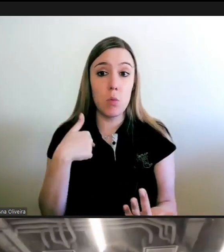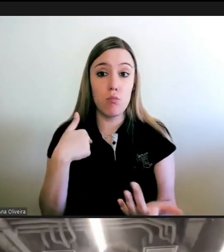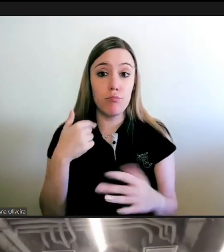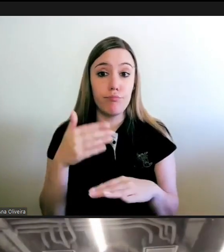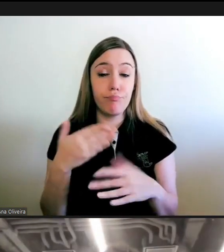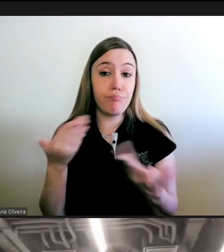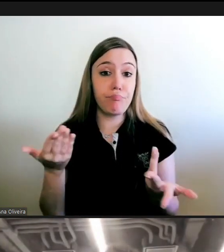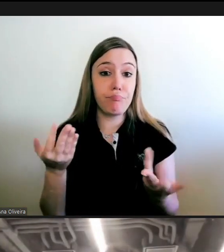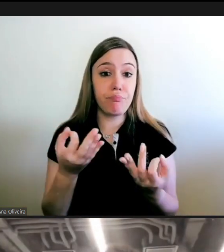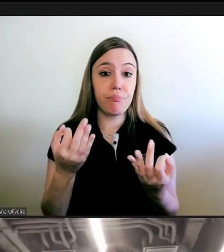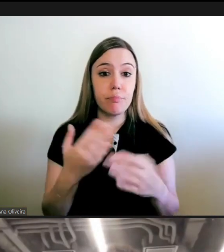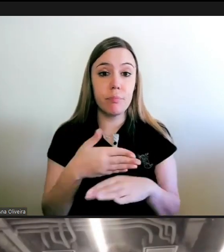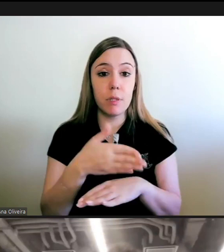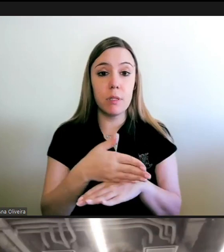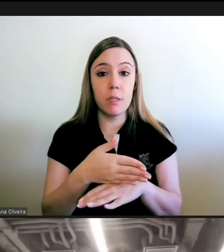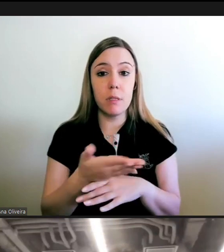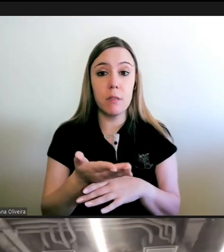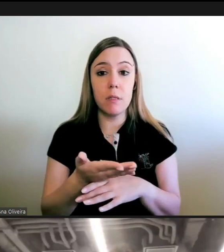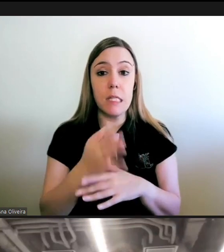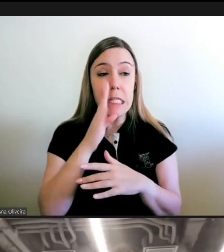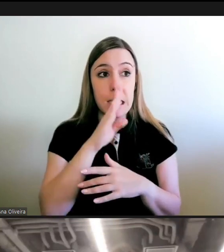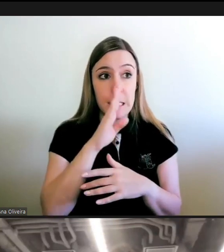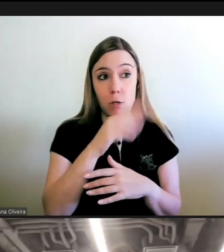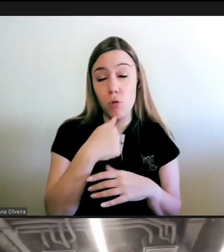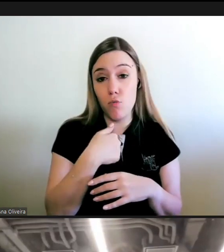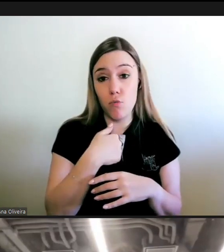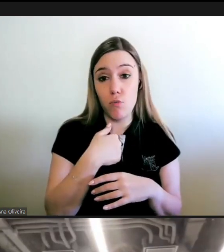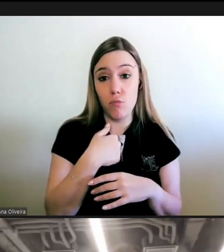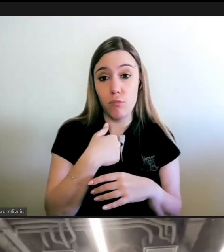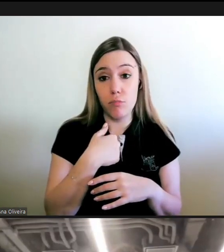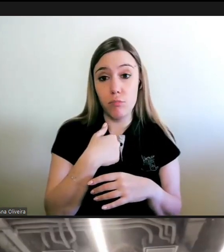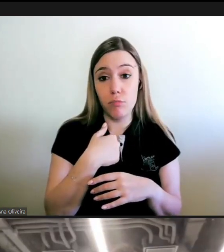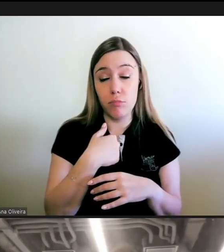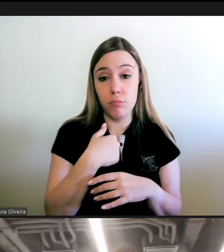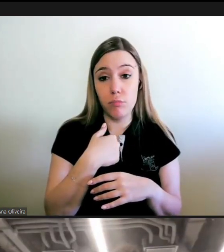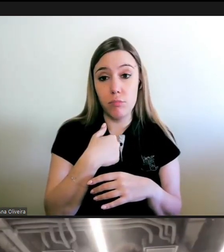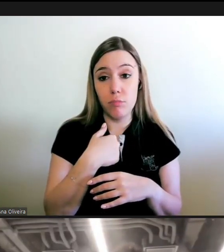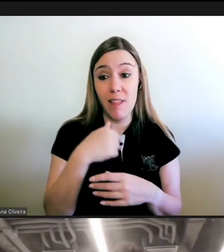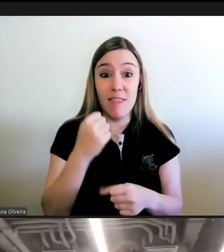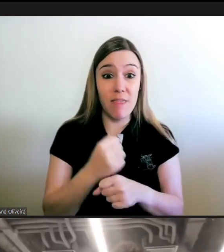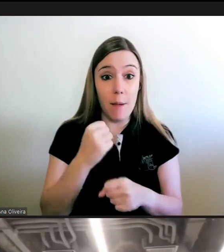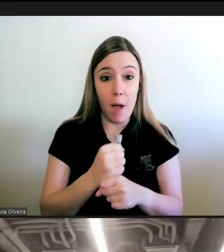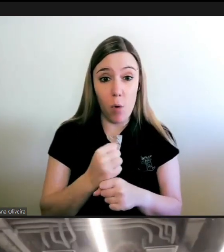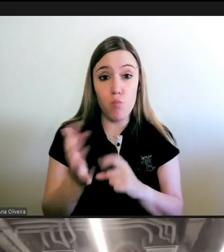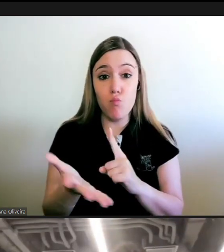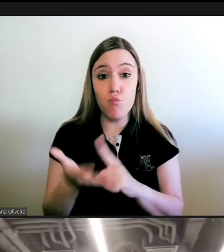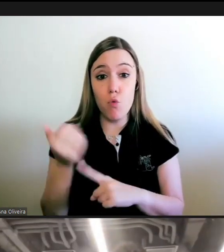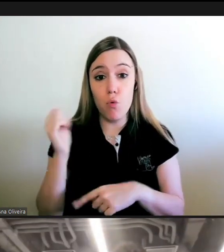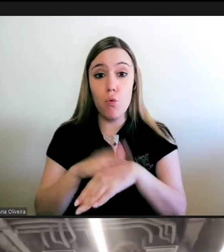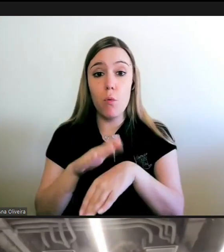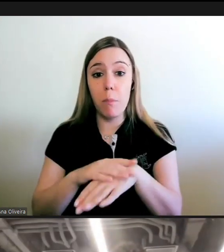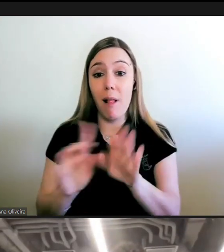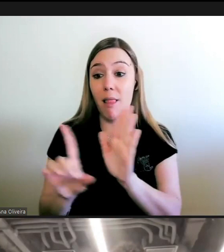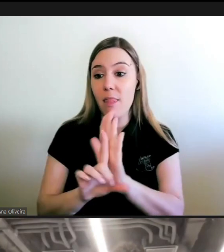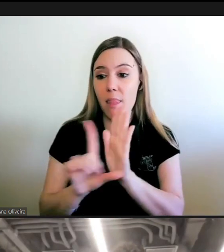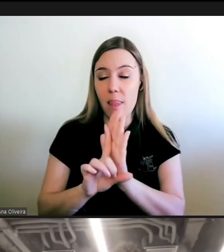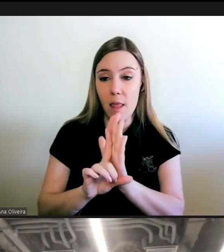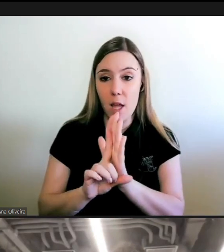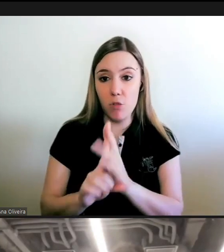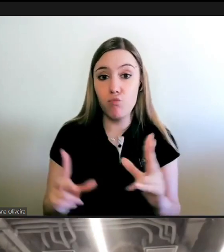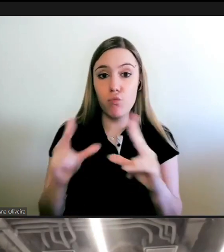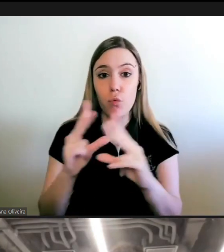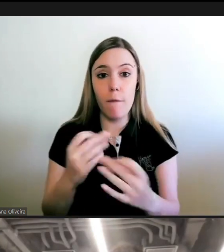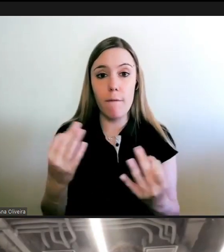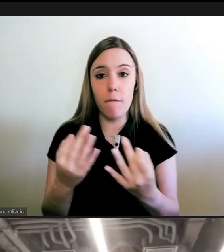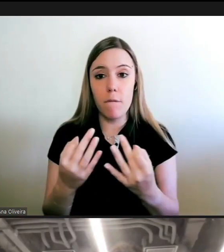posições nas quais estamos, não foram as leis inovadoras exatamente sobre a paridade nos